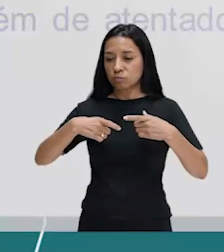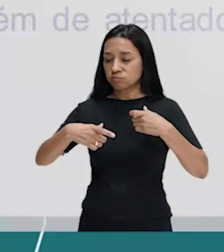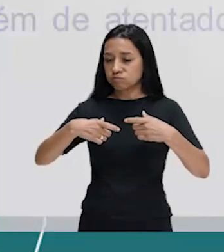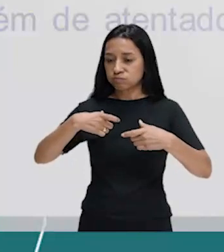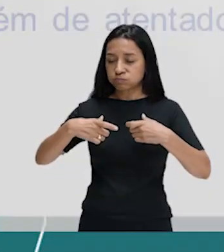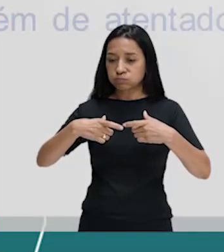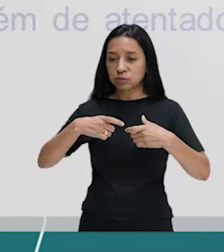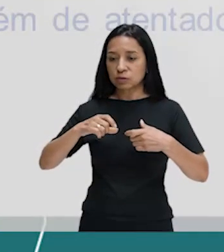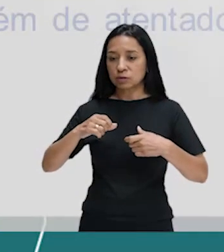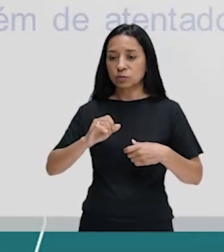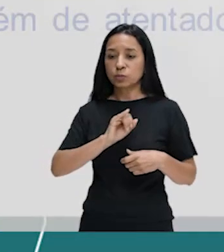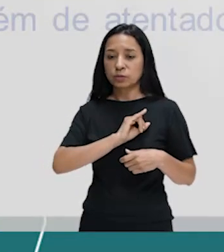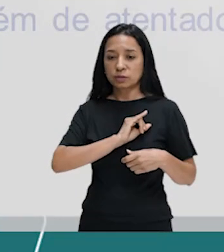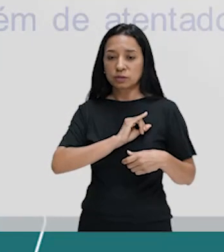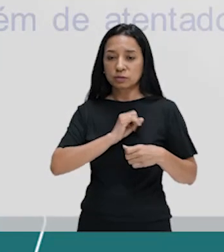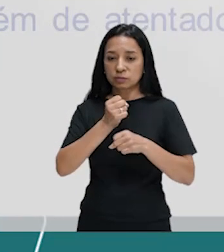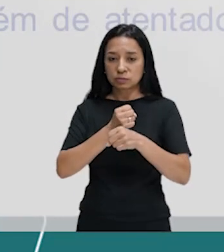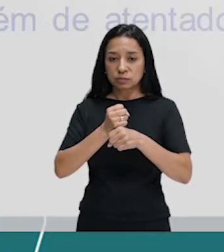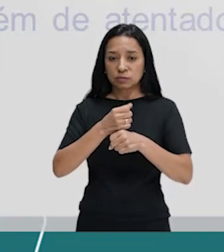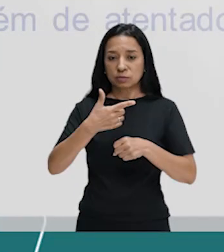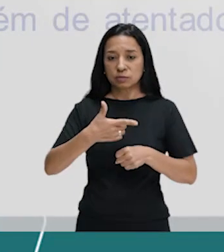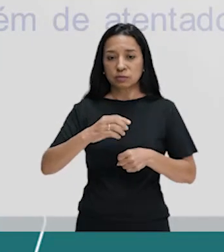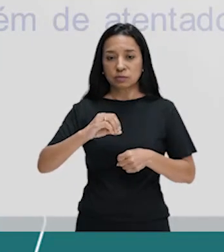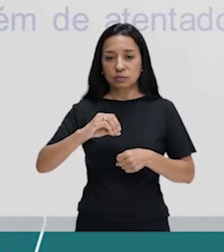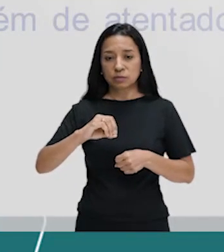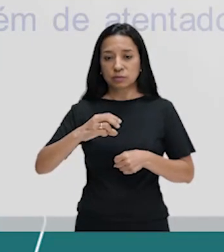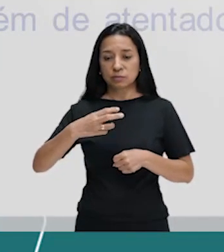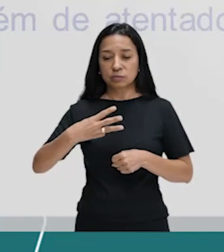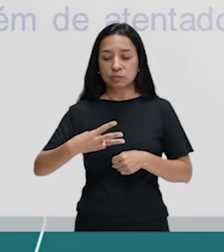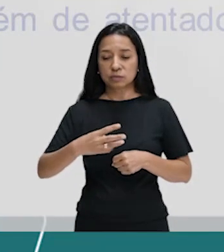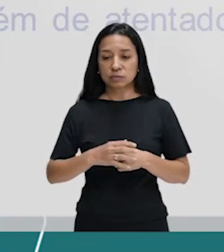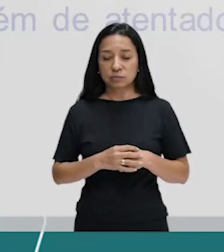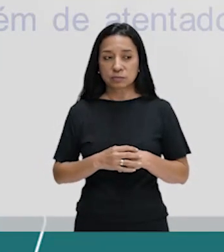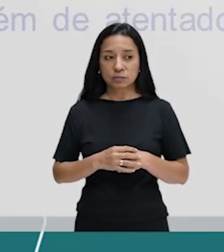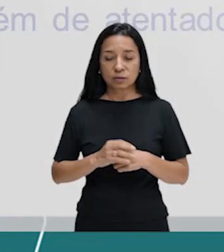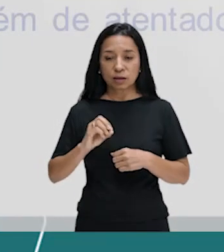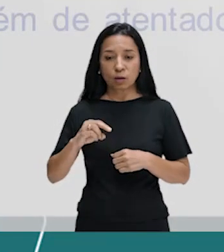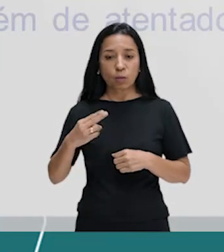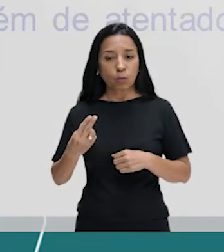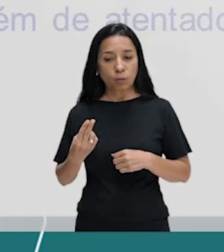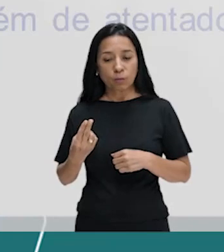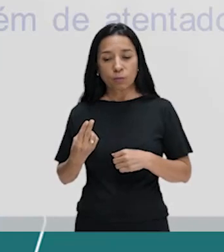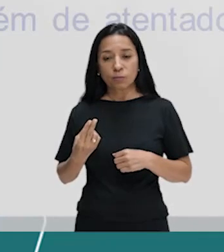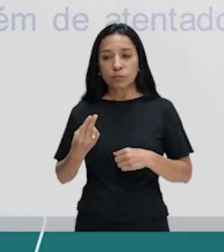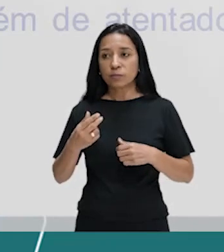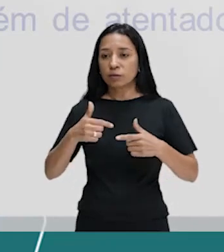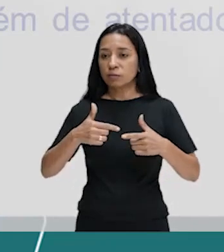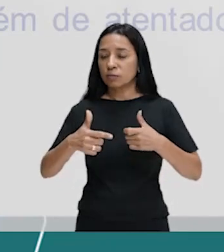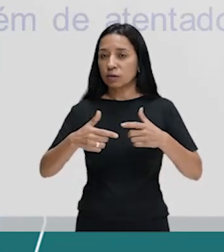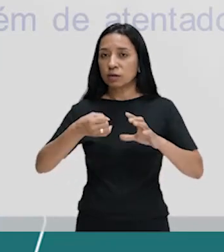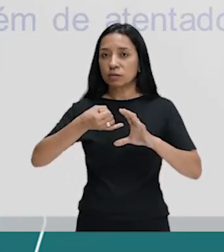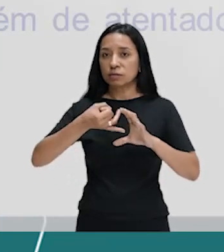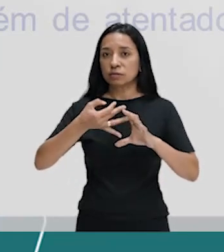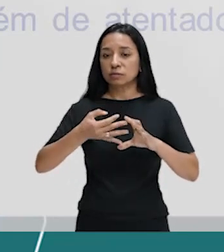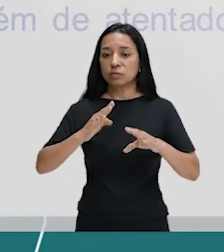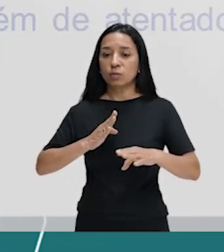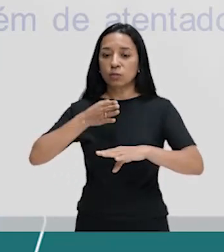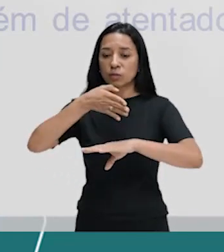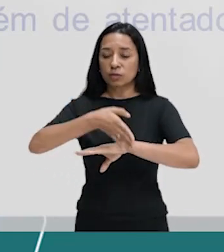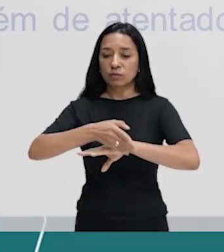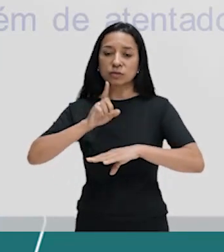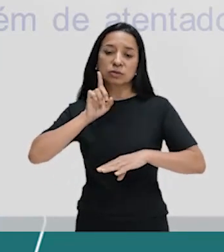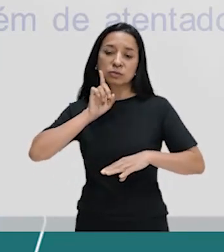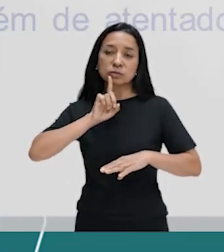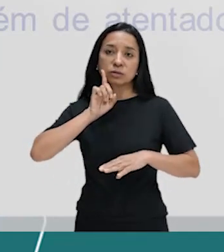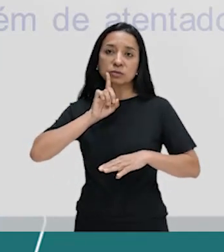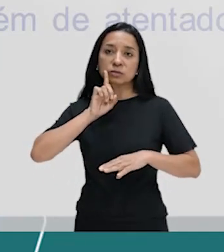guerra do Iraque em 2003. Ou seja, uma guerra que vai ser caracterizada com a invasão dos Estados Unidos